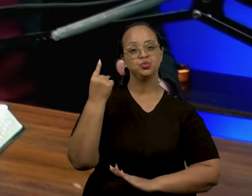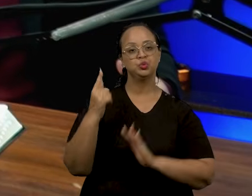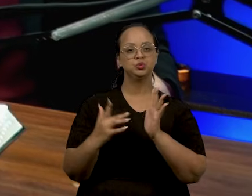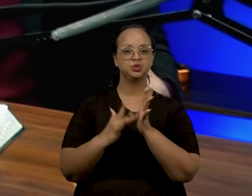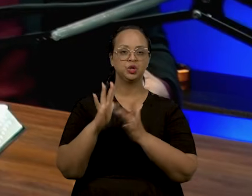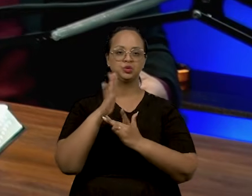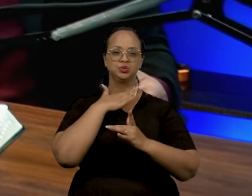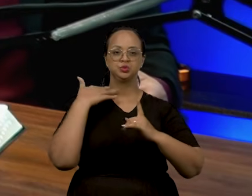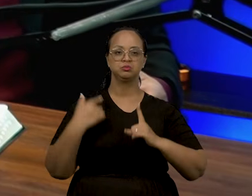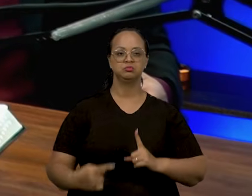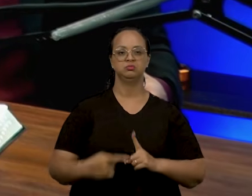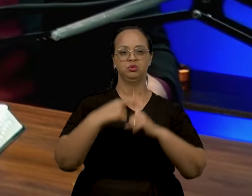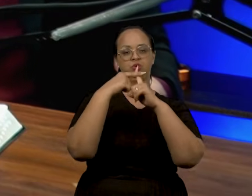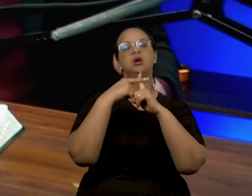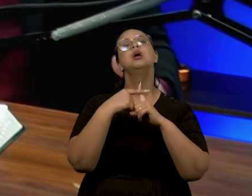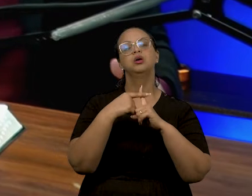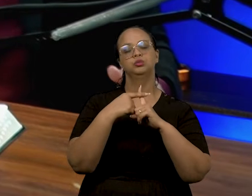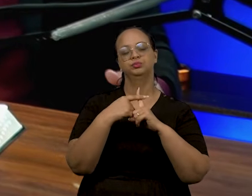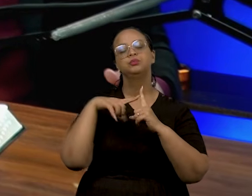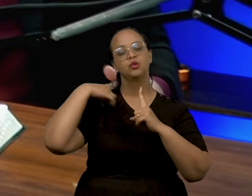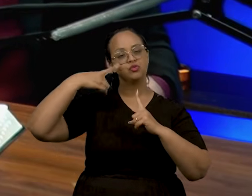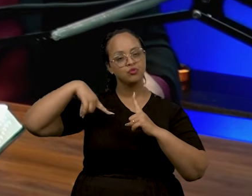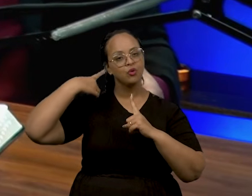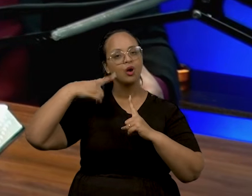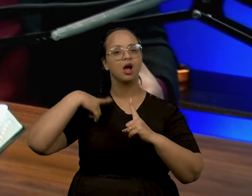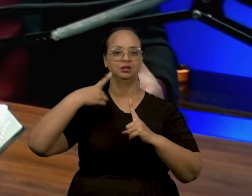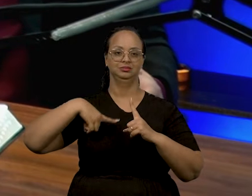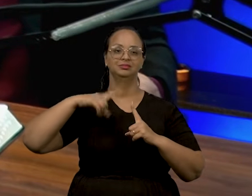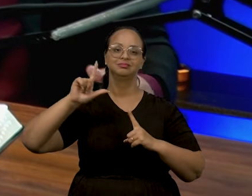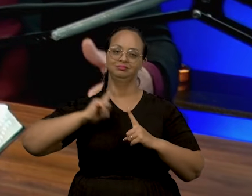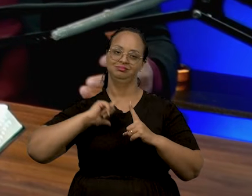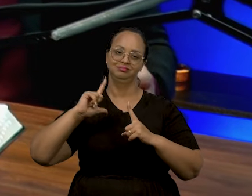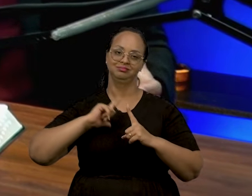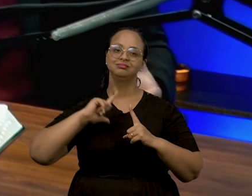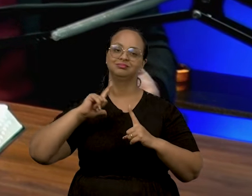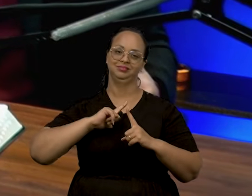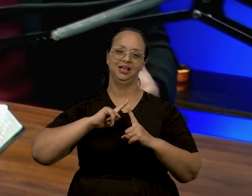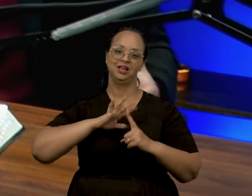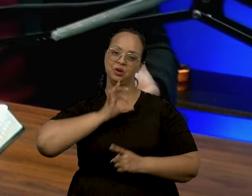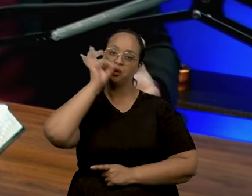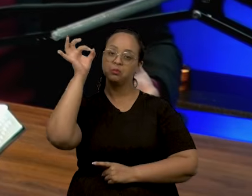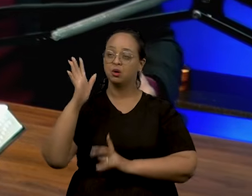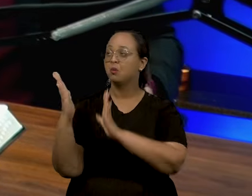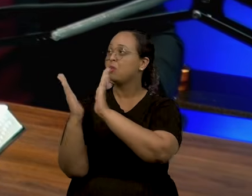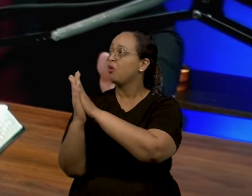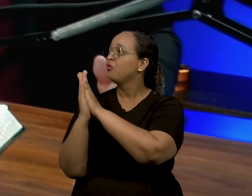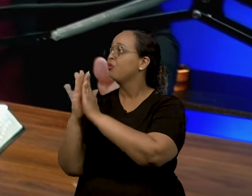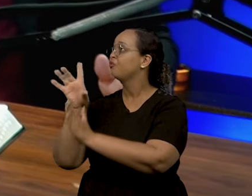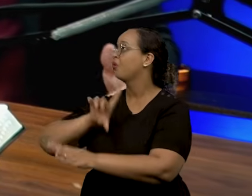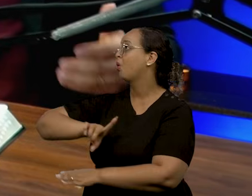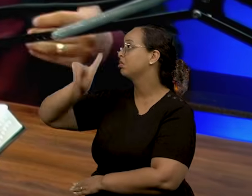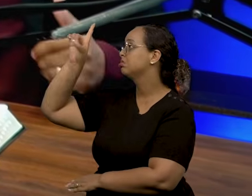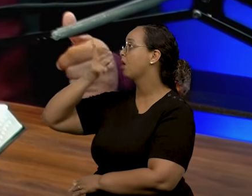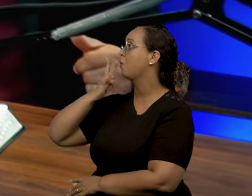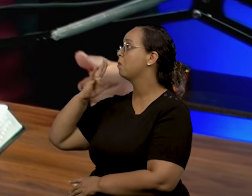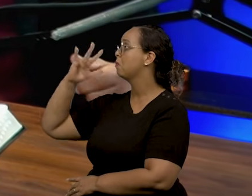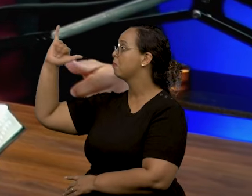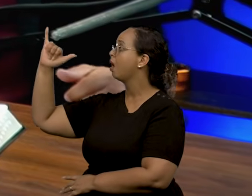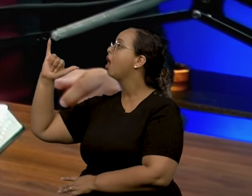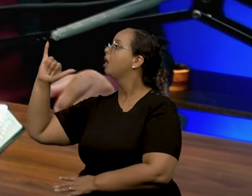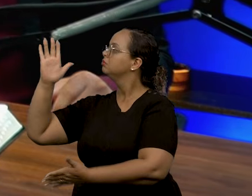Calvário. O advogado, ele criou, né, o argumento para que nós não